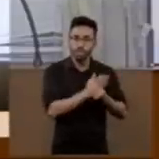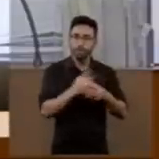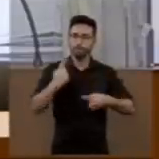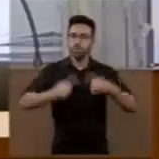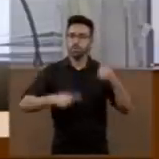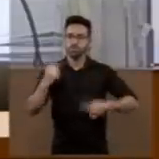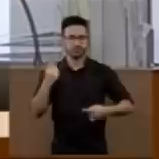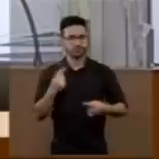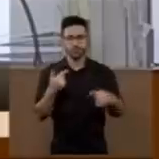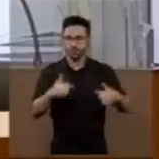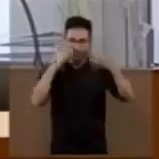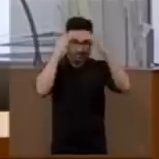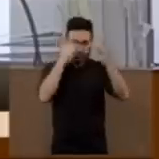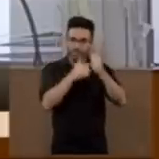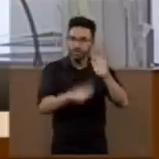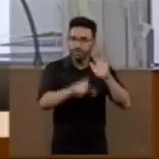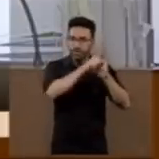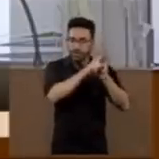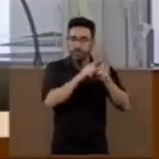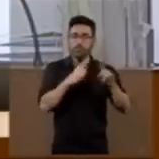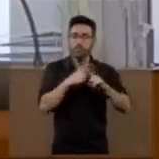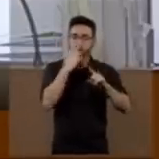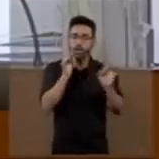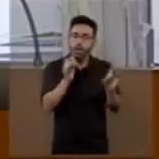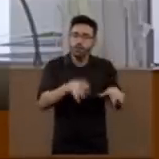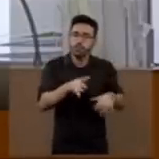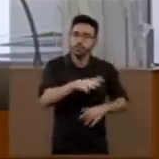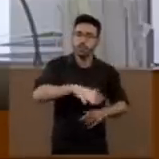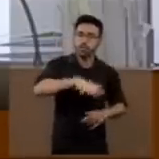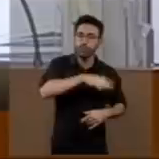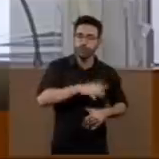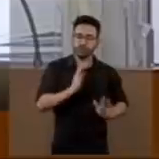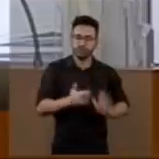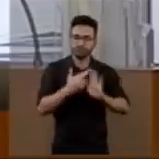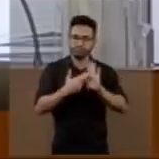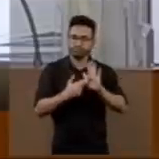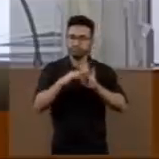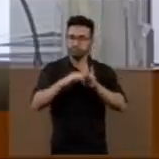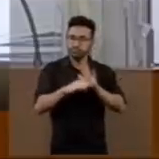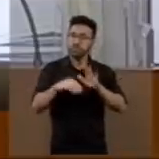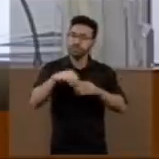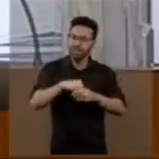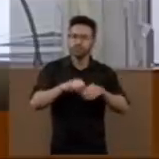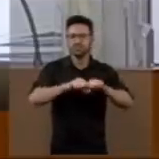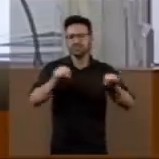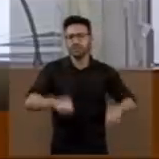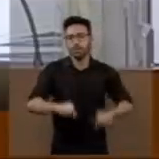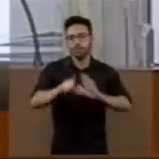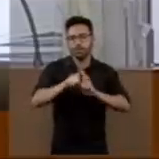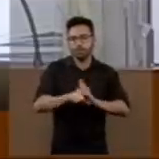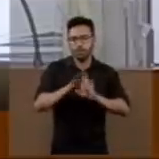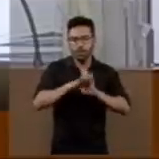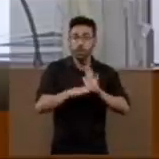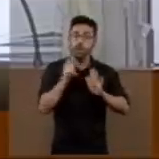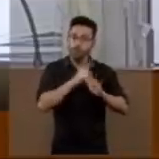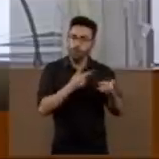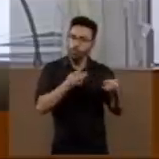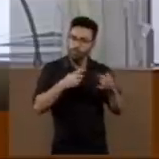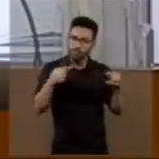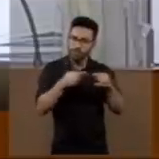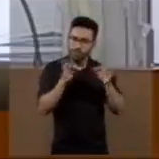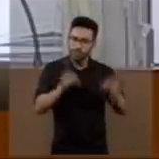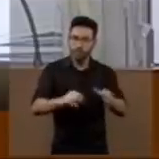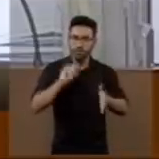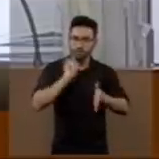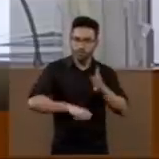legal, substantivo, na medida em que implica o abandono dos mecanismos previstos no sistema jurídico para apuração e cobrança de créditos